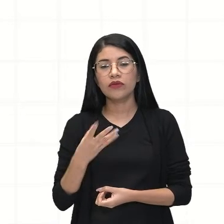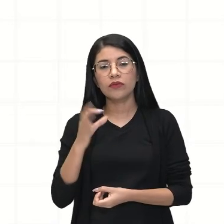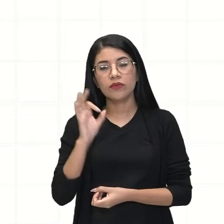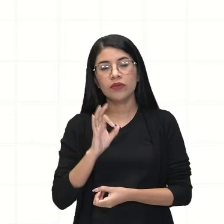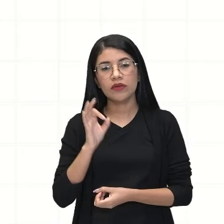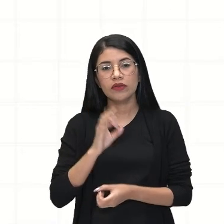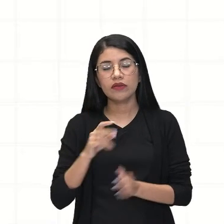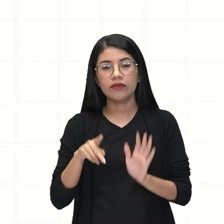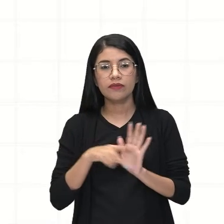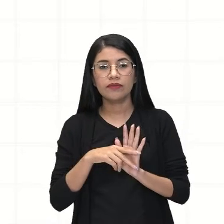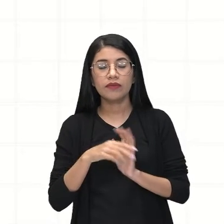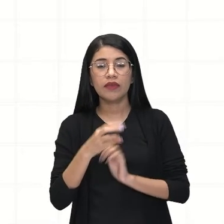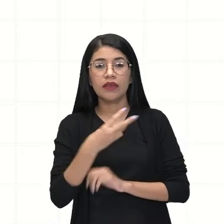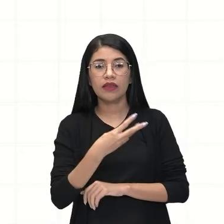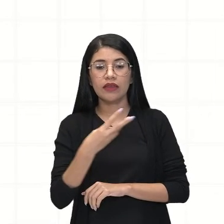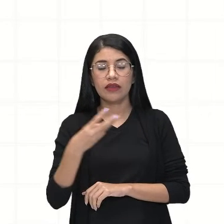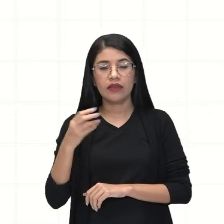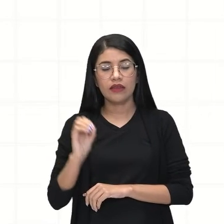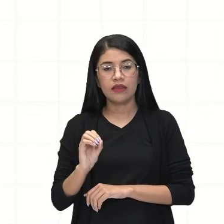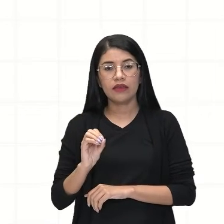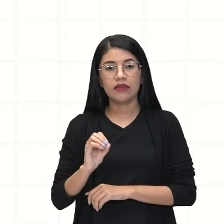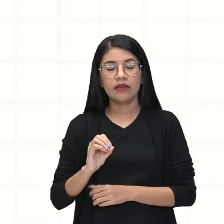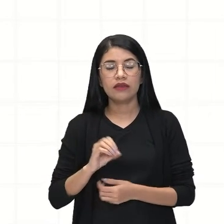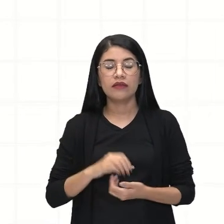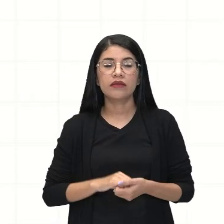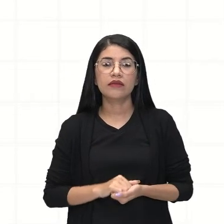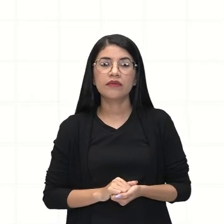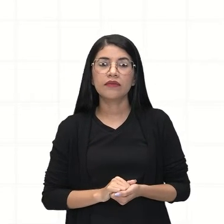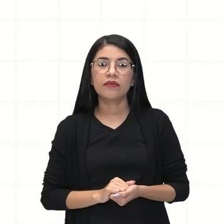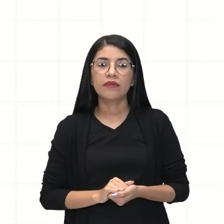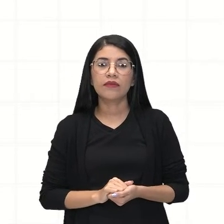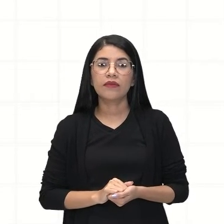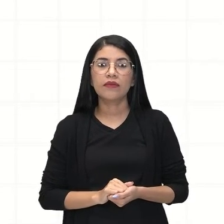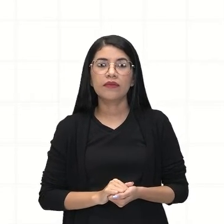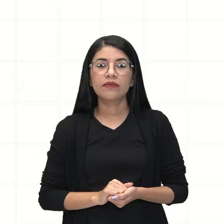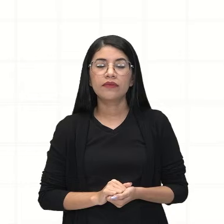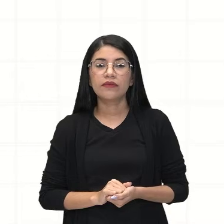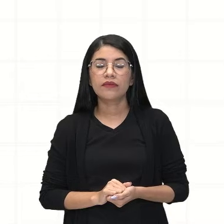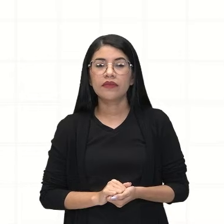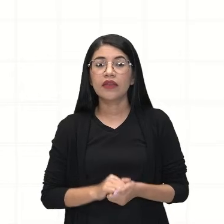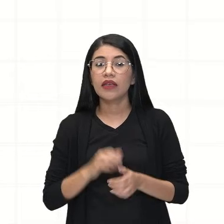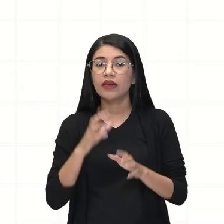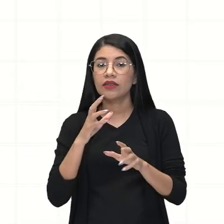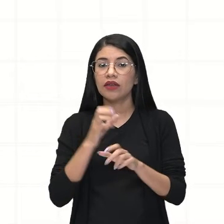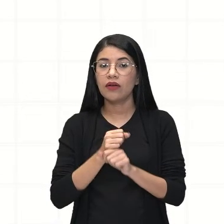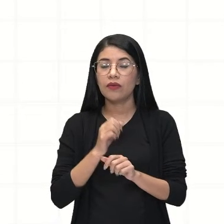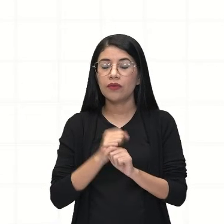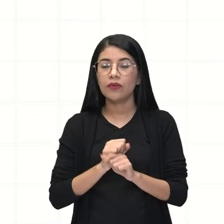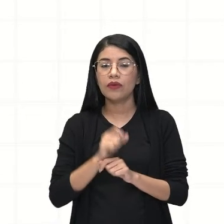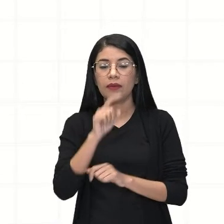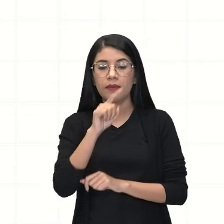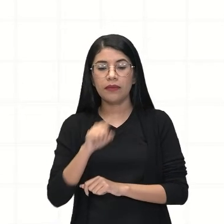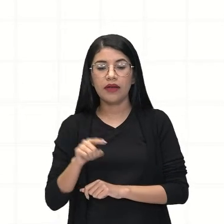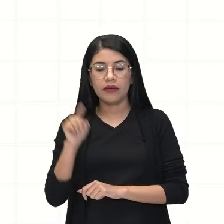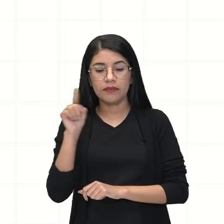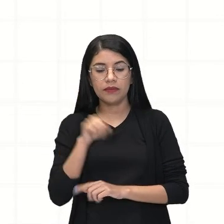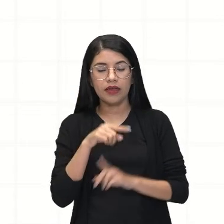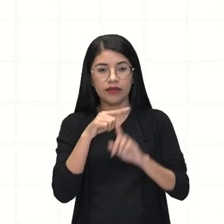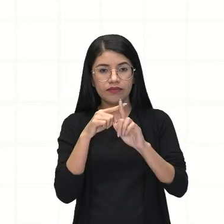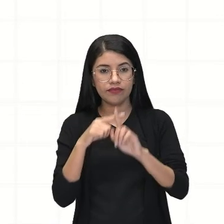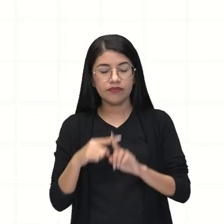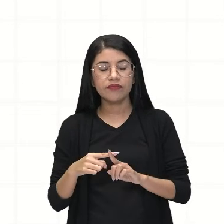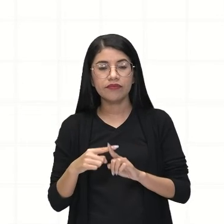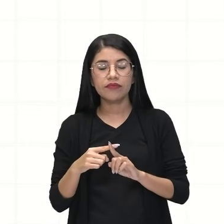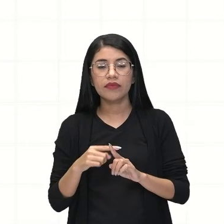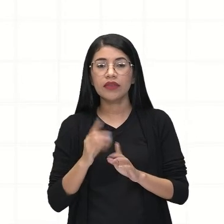a 330, que estudam abaixo da média? Aí, a gente já resolve aqui por meios e extremos e